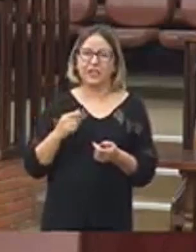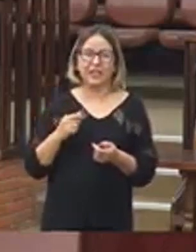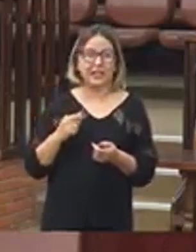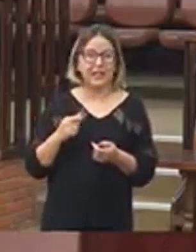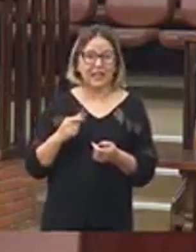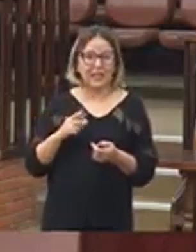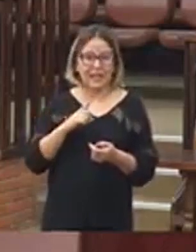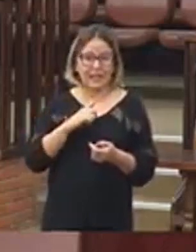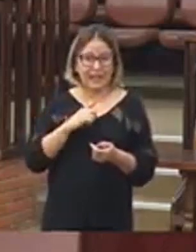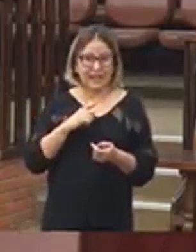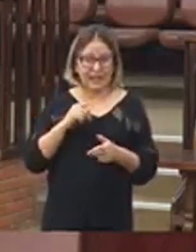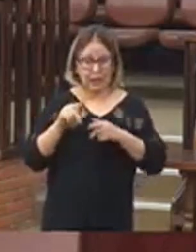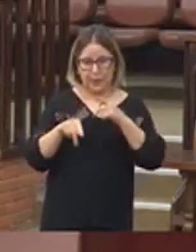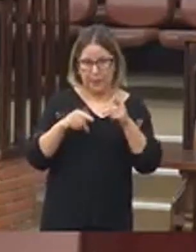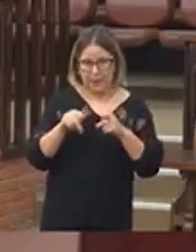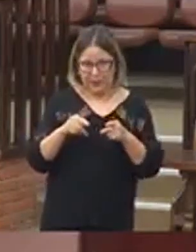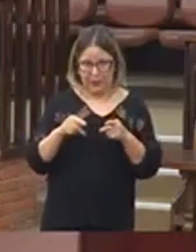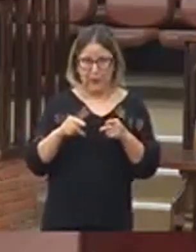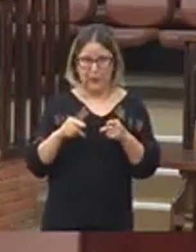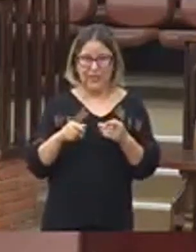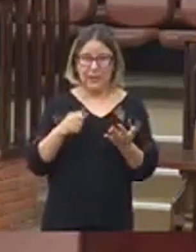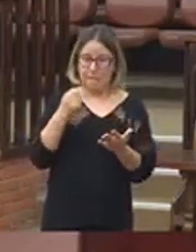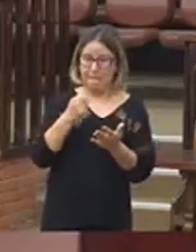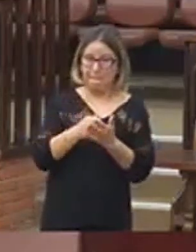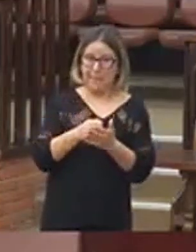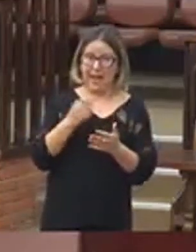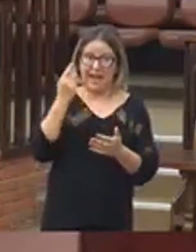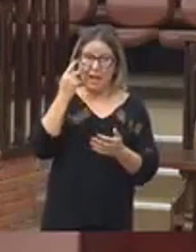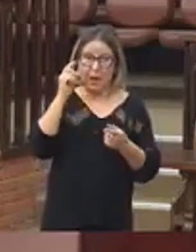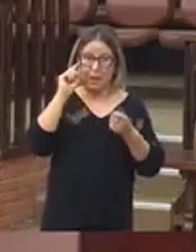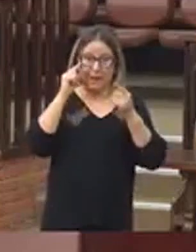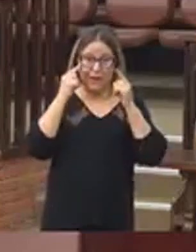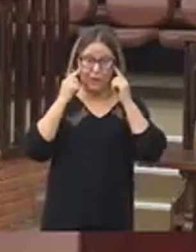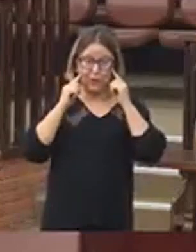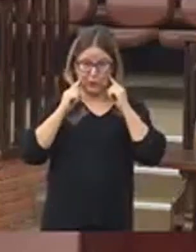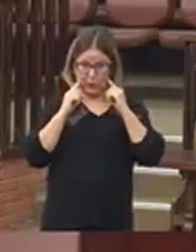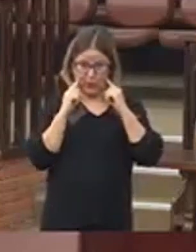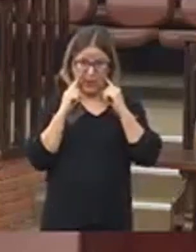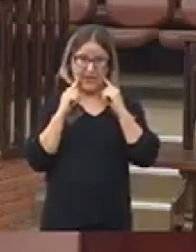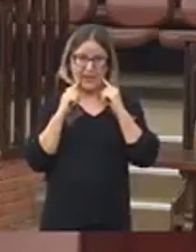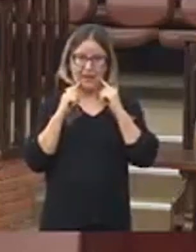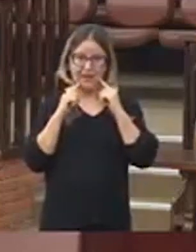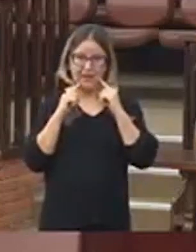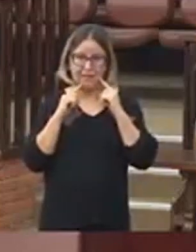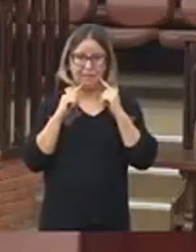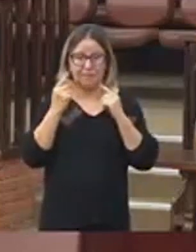Porque um velório sem choro é um velório esquisito.